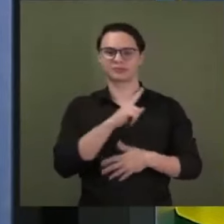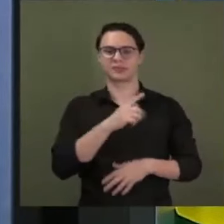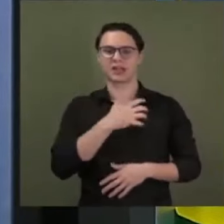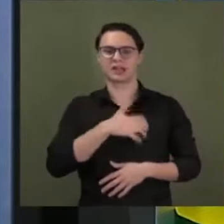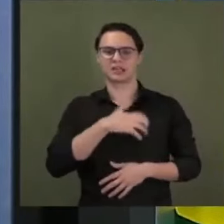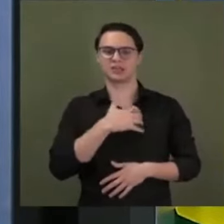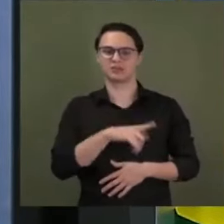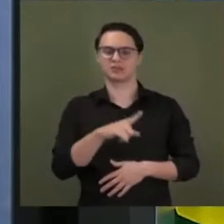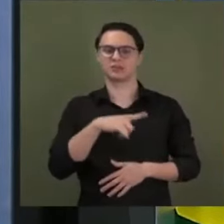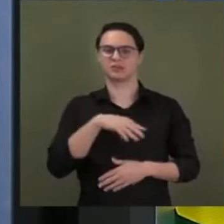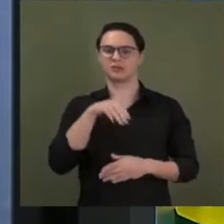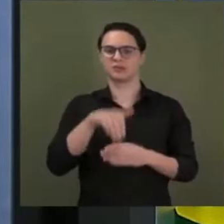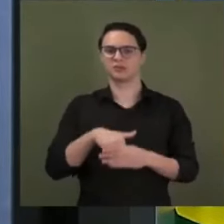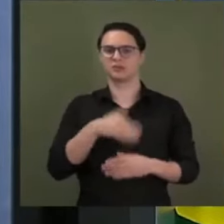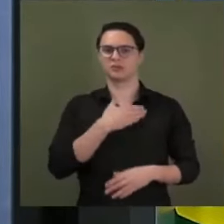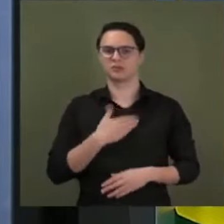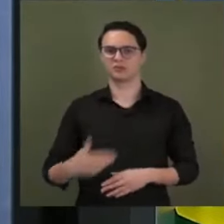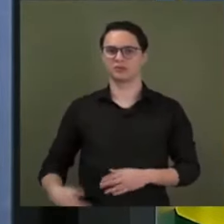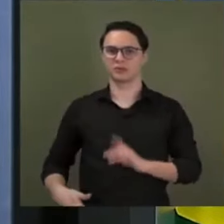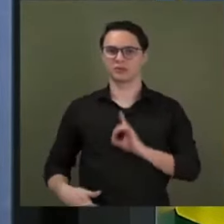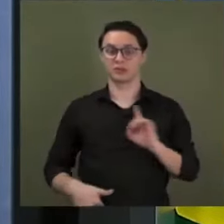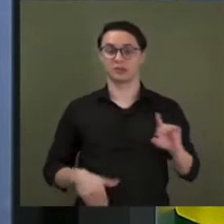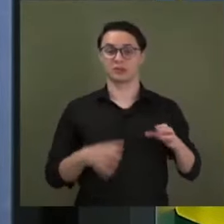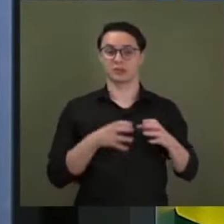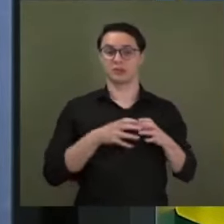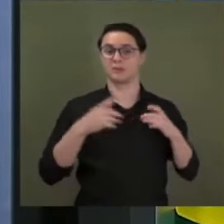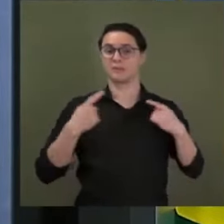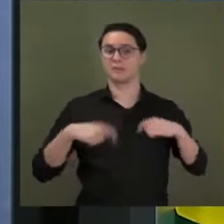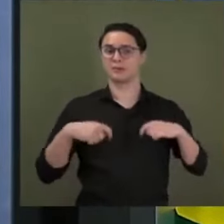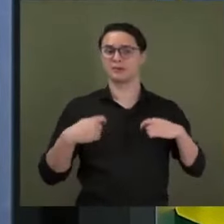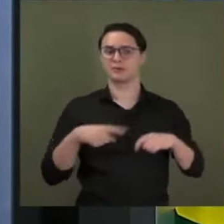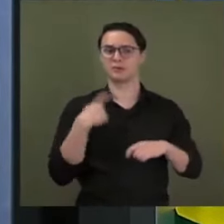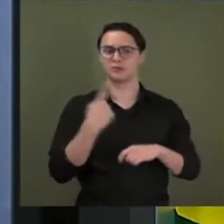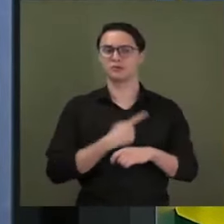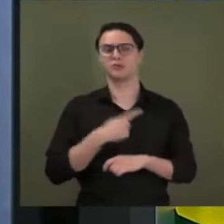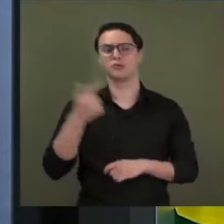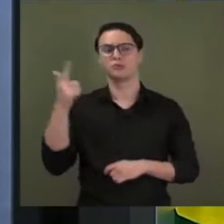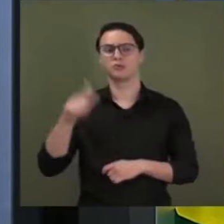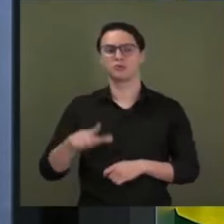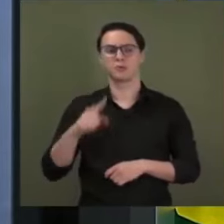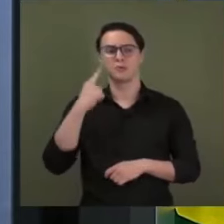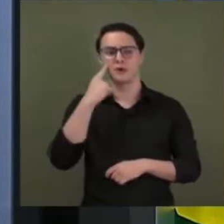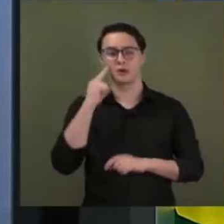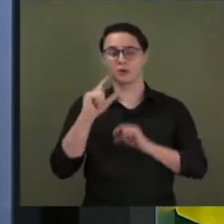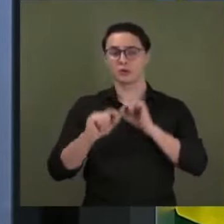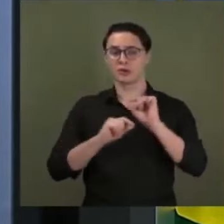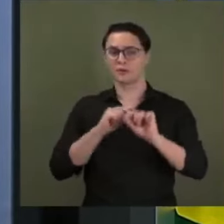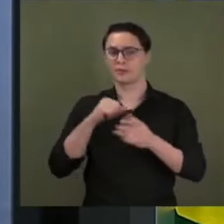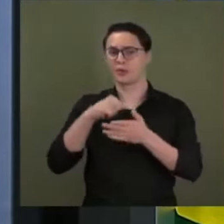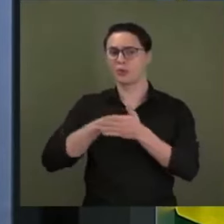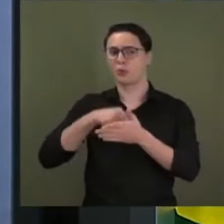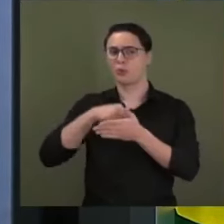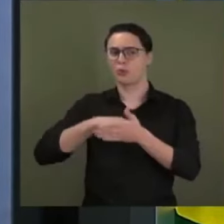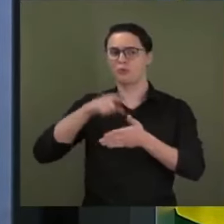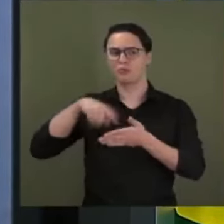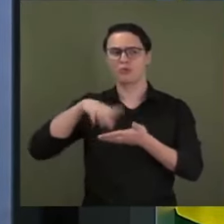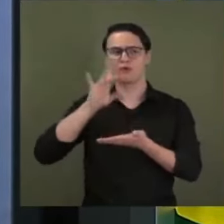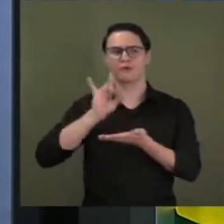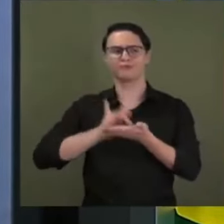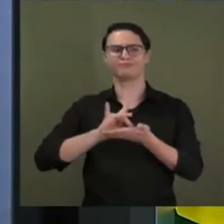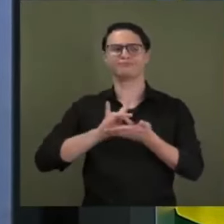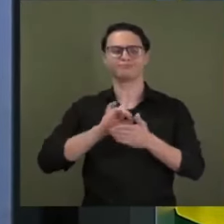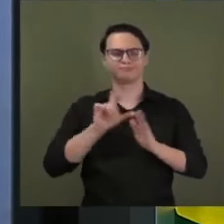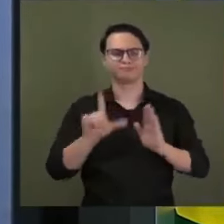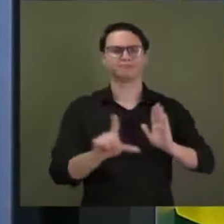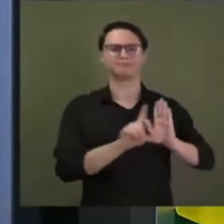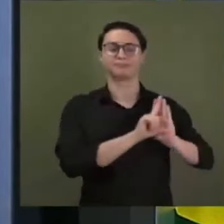de extrema direita é preciso recolocar que a luta é que faz a lei